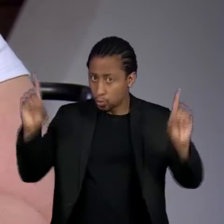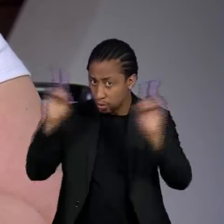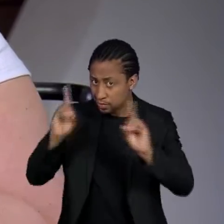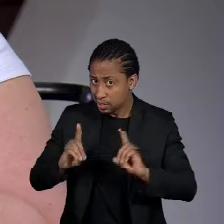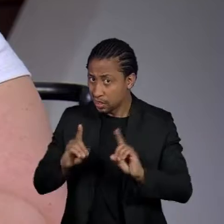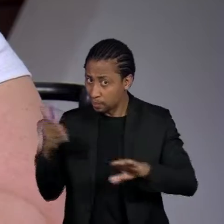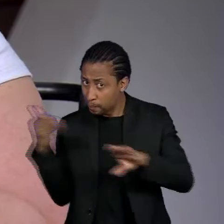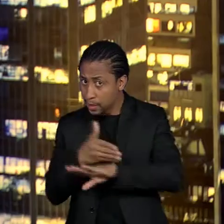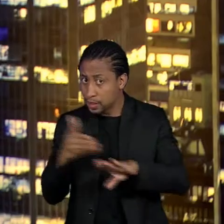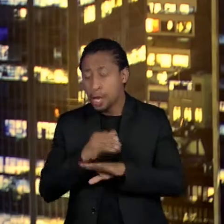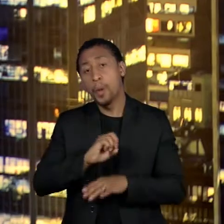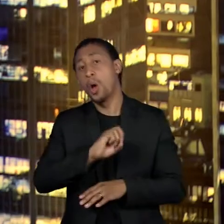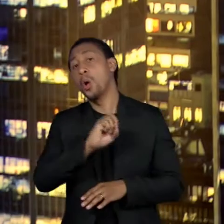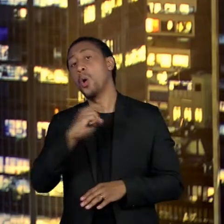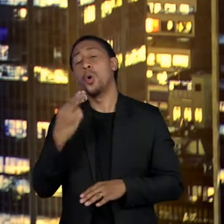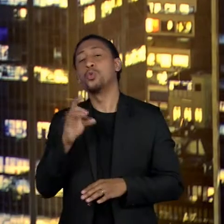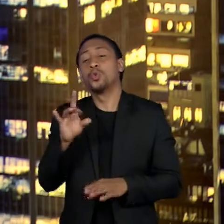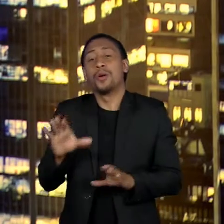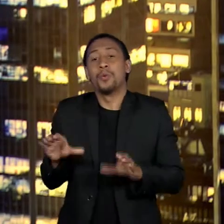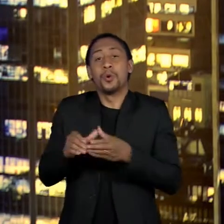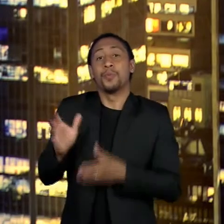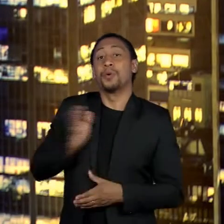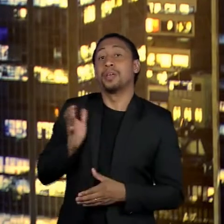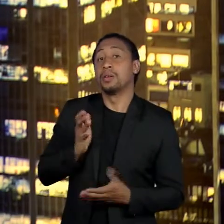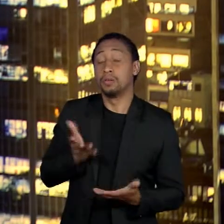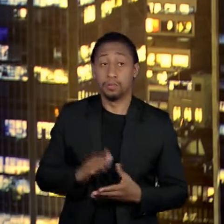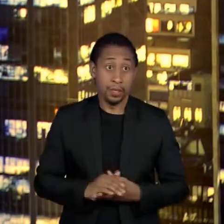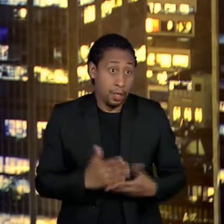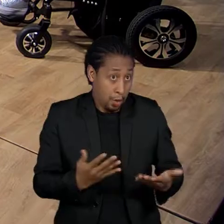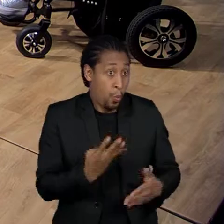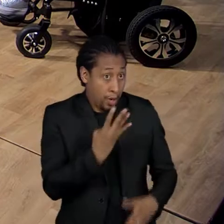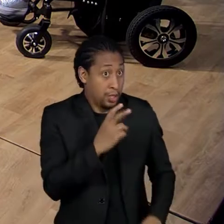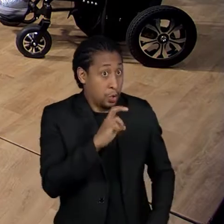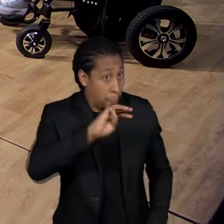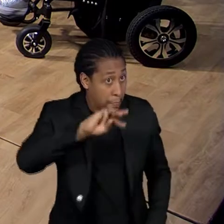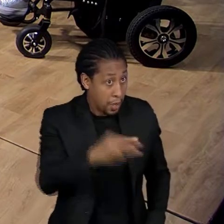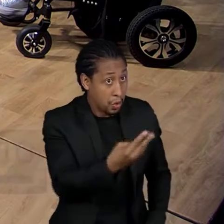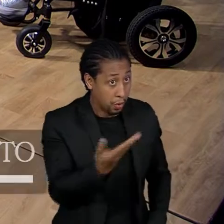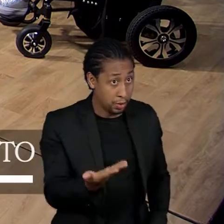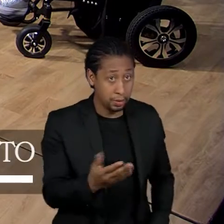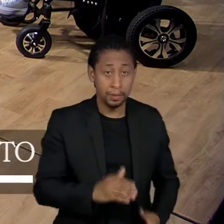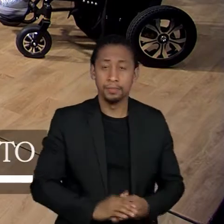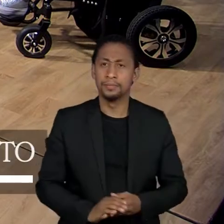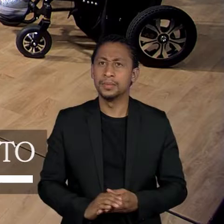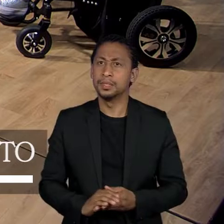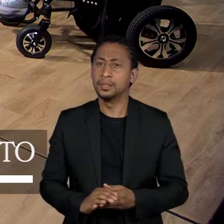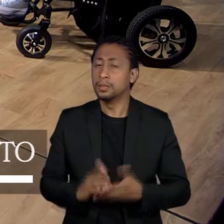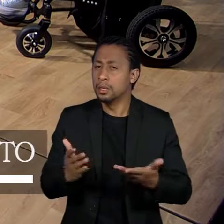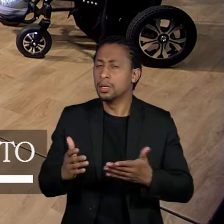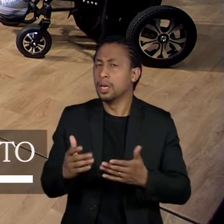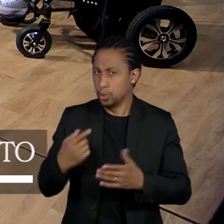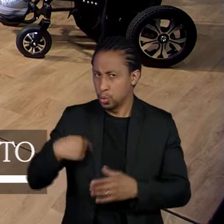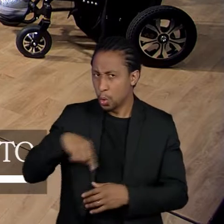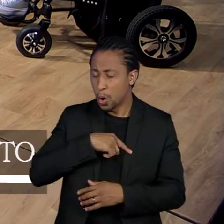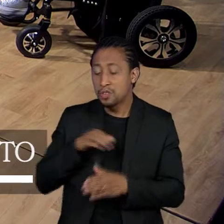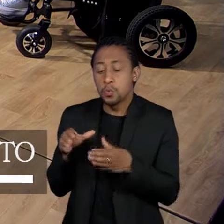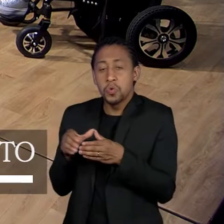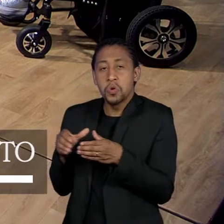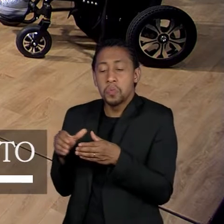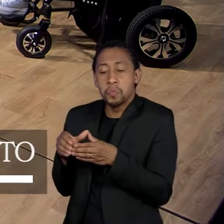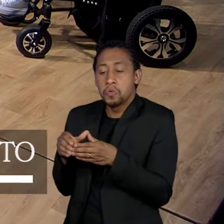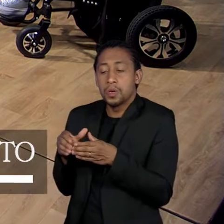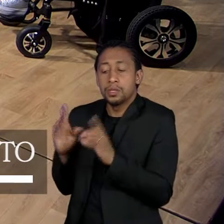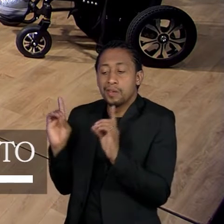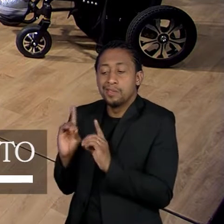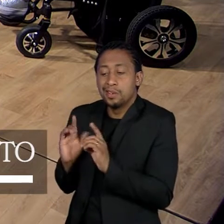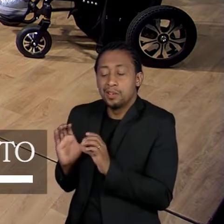de classe média? Afinal, são 45 milhões de brasileiros. A gente consegue sair da bolha para conversar? As pessoas com